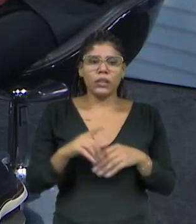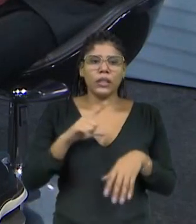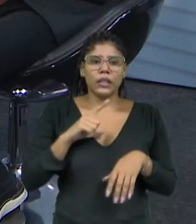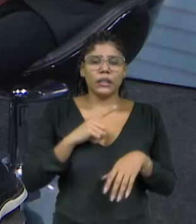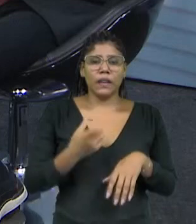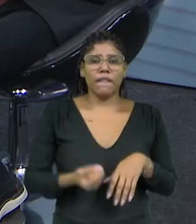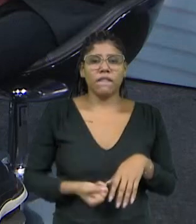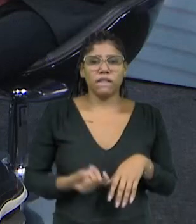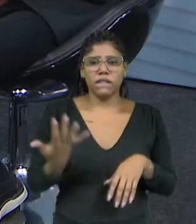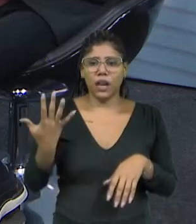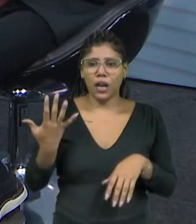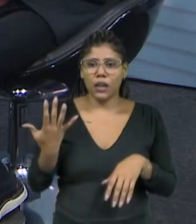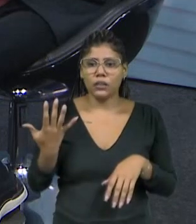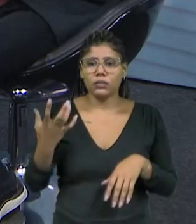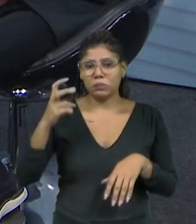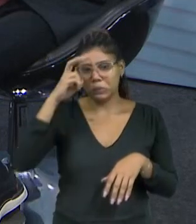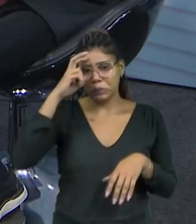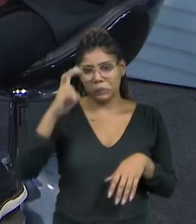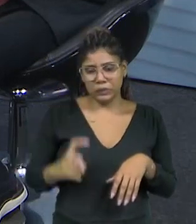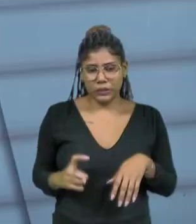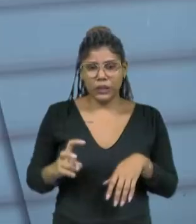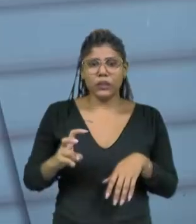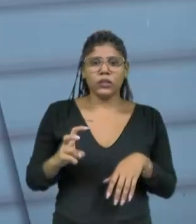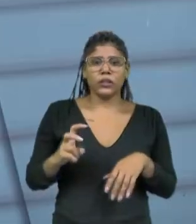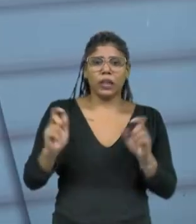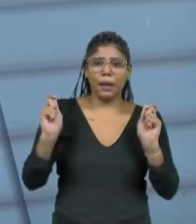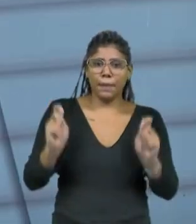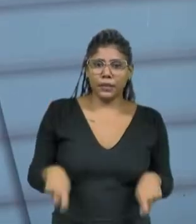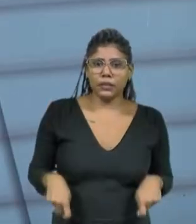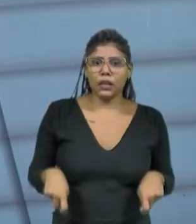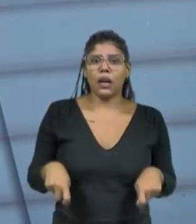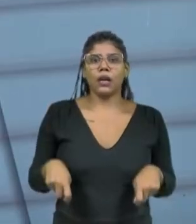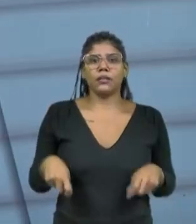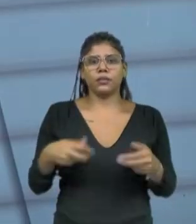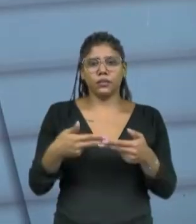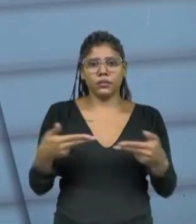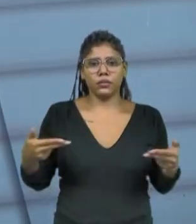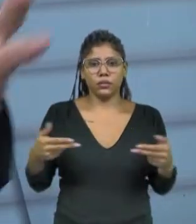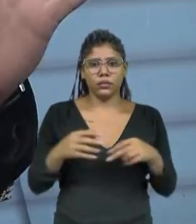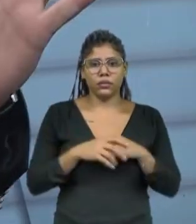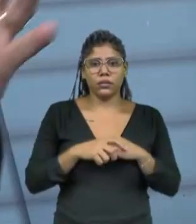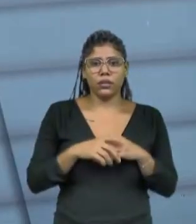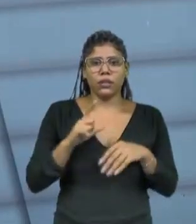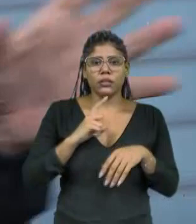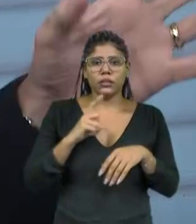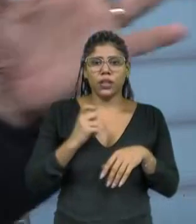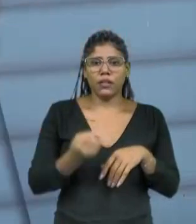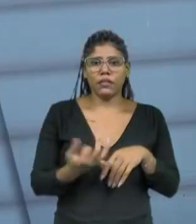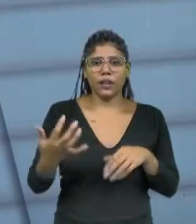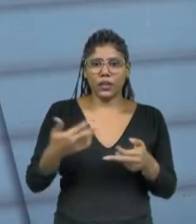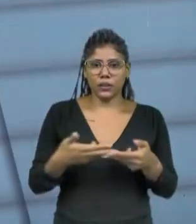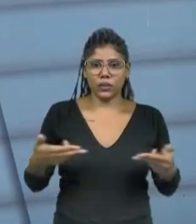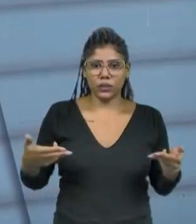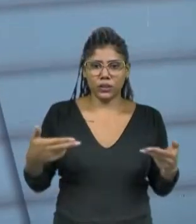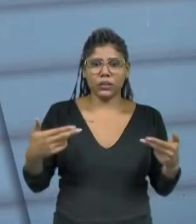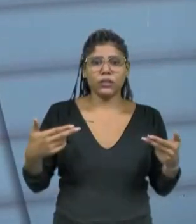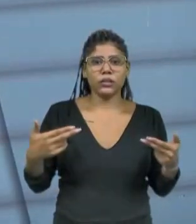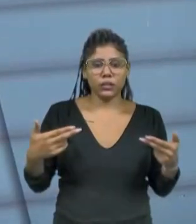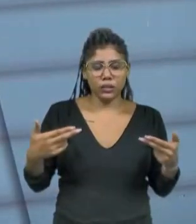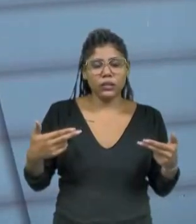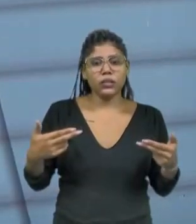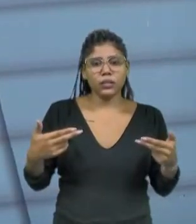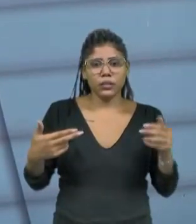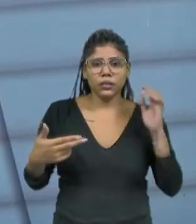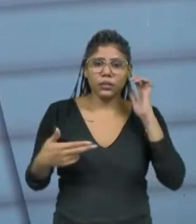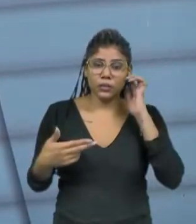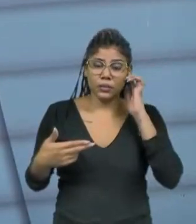vários e vários... Nós temos inteligência. Inteligência, capacidade. E temos várias coisas de destaque, o Júlio pode falar um pouco disso